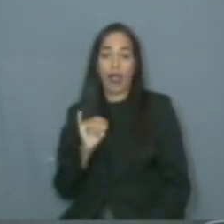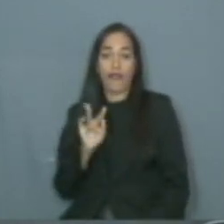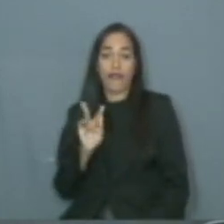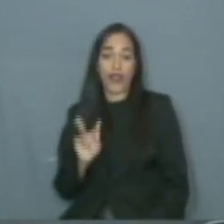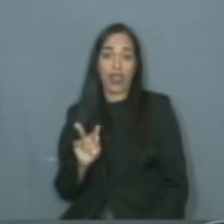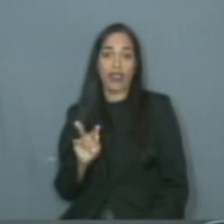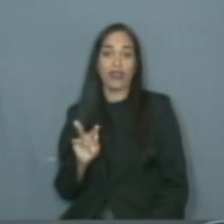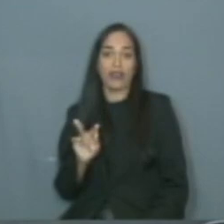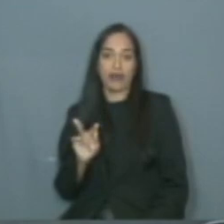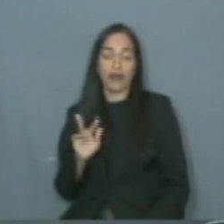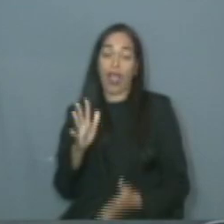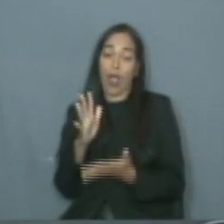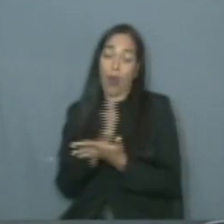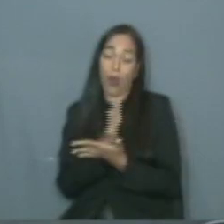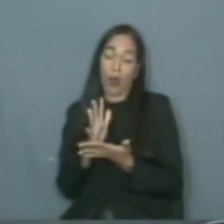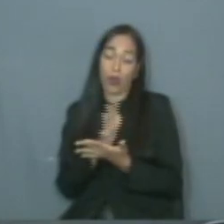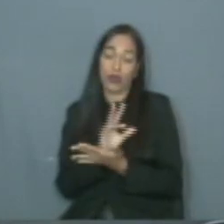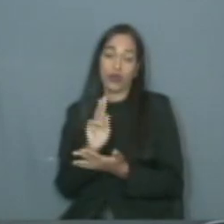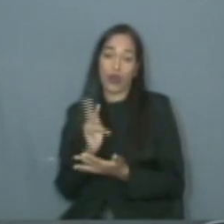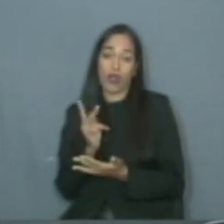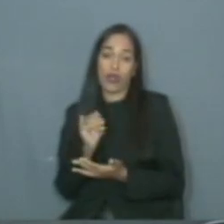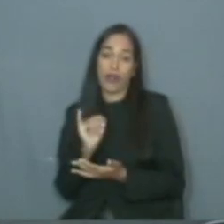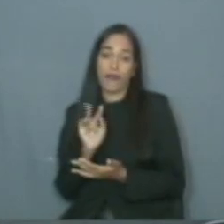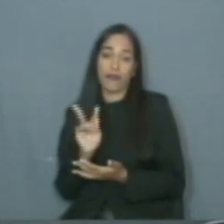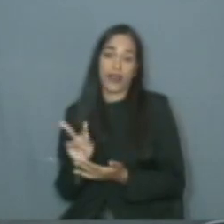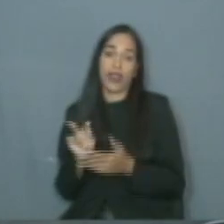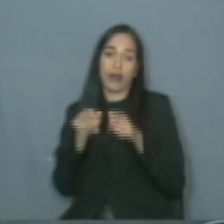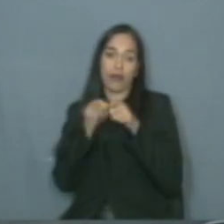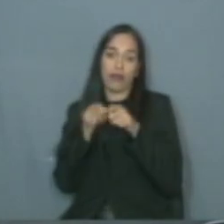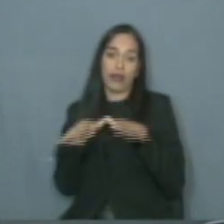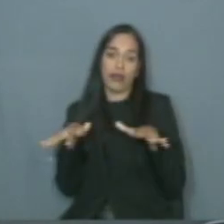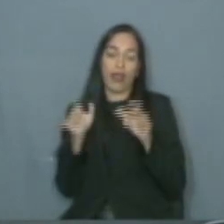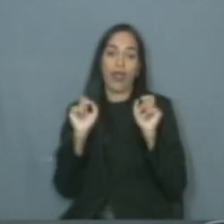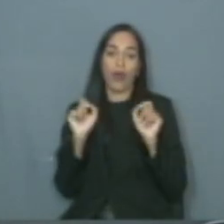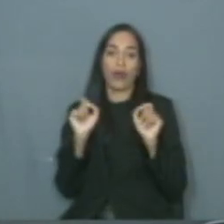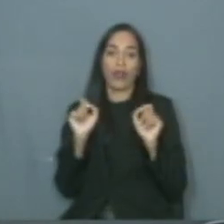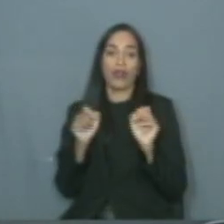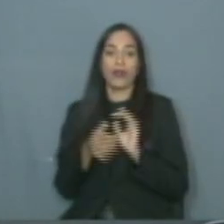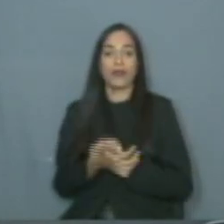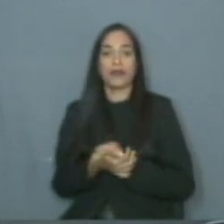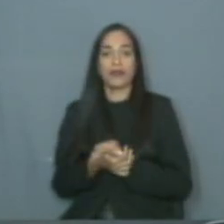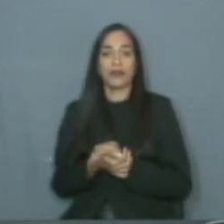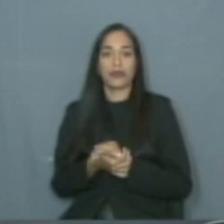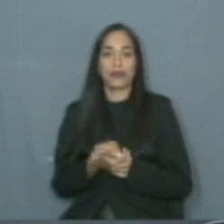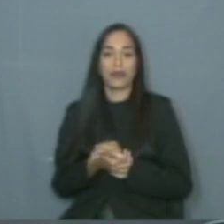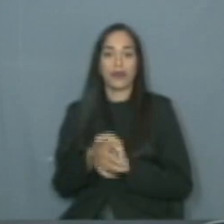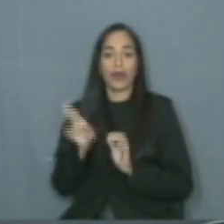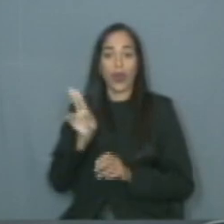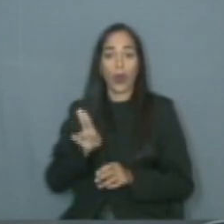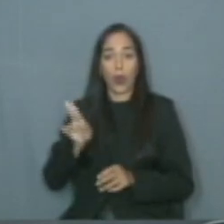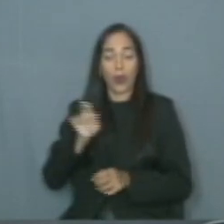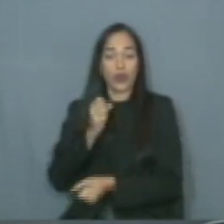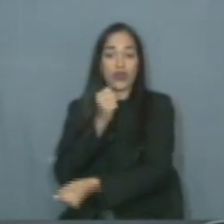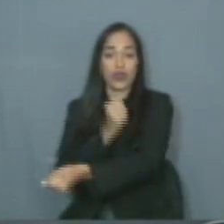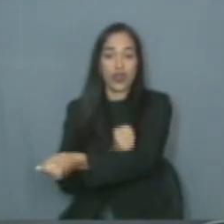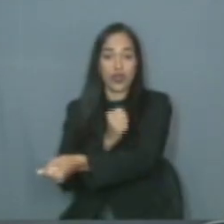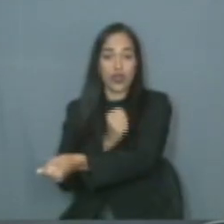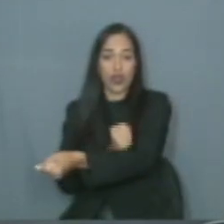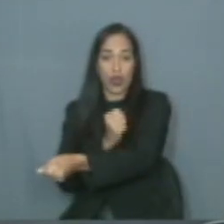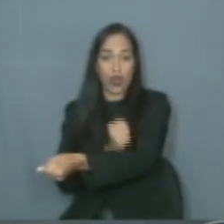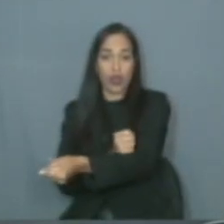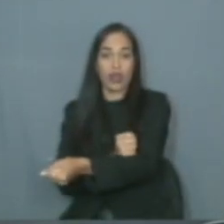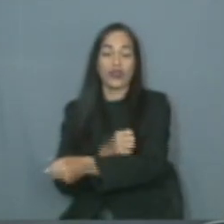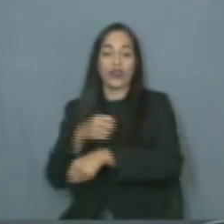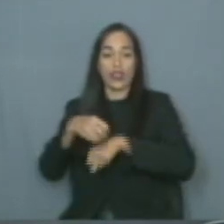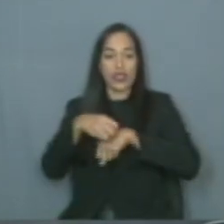transmite, aliás, algumas formas pelo qual o HIV se transmite são o uso de drogas injetáveis quando se